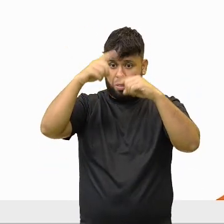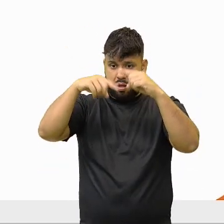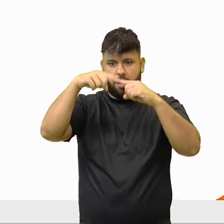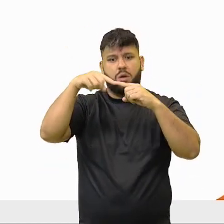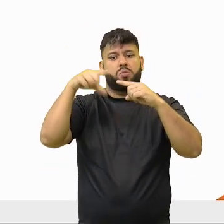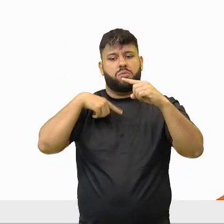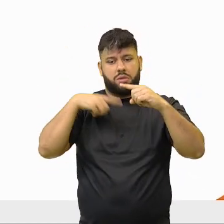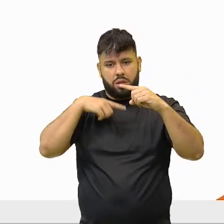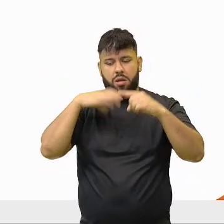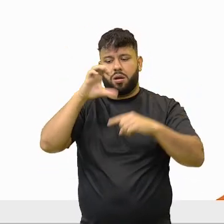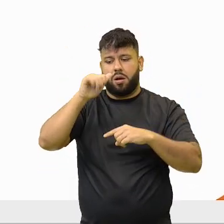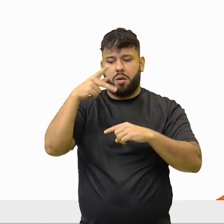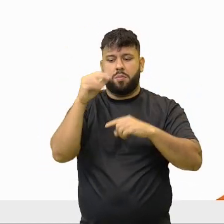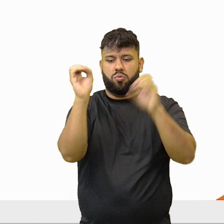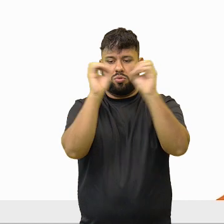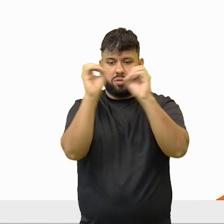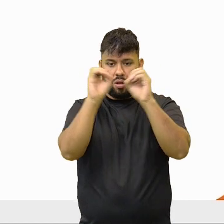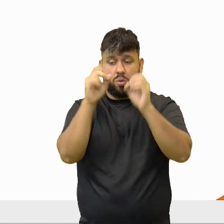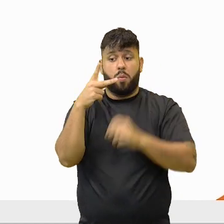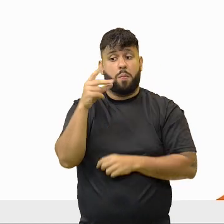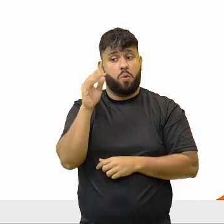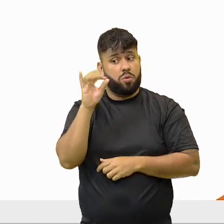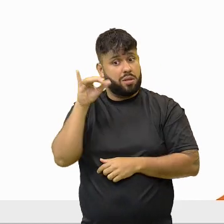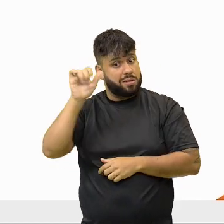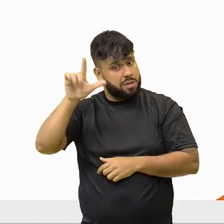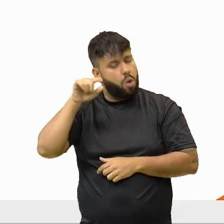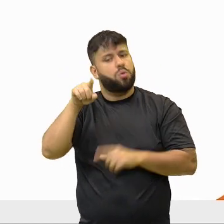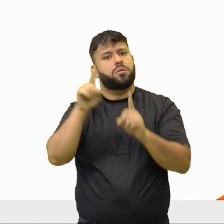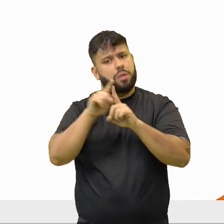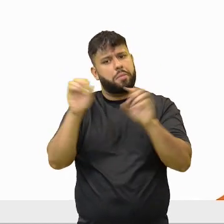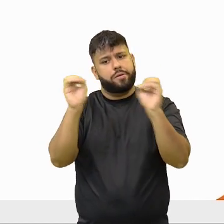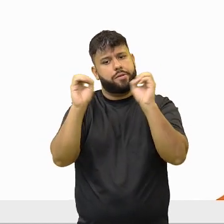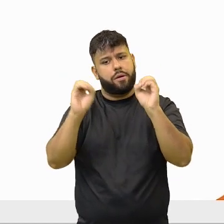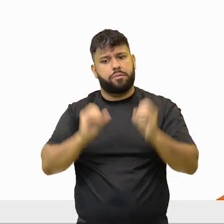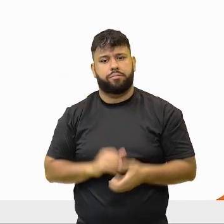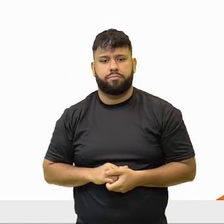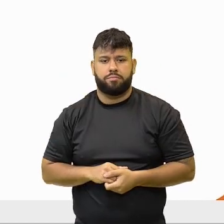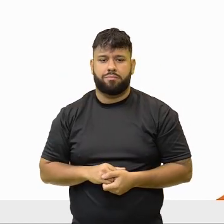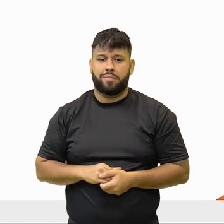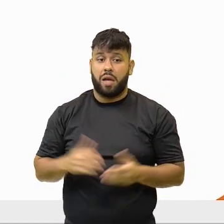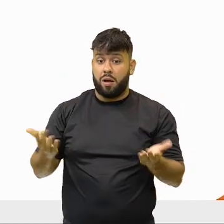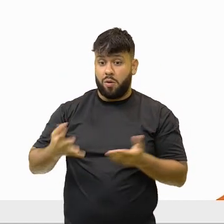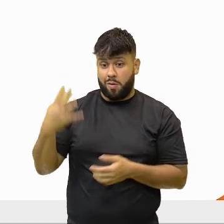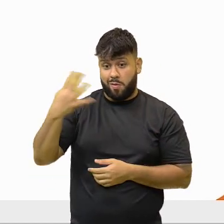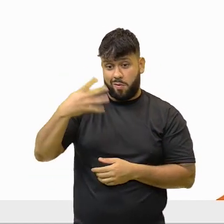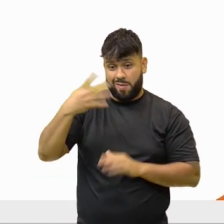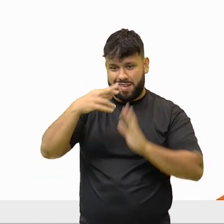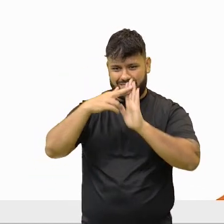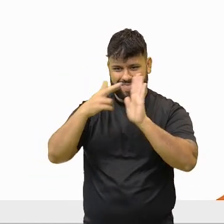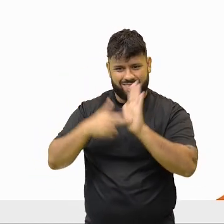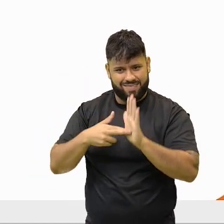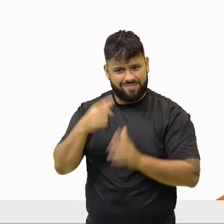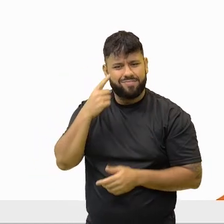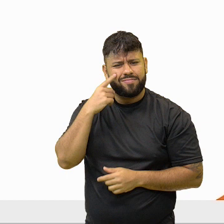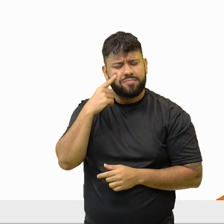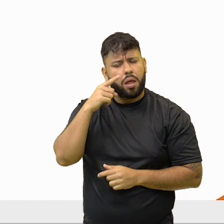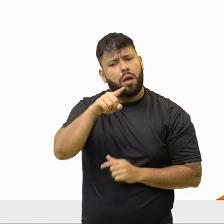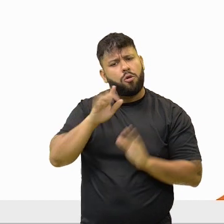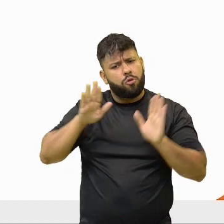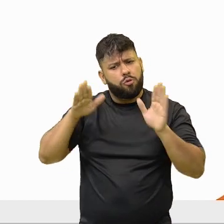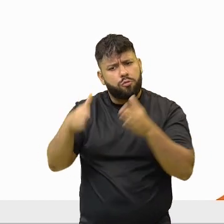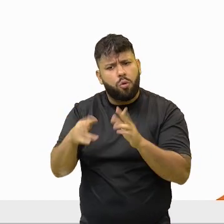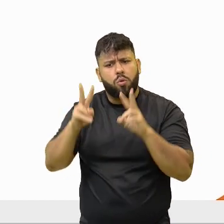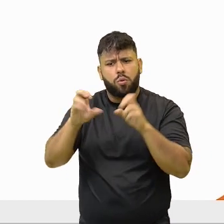potencial é constante e nesse caso a diferença de potencial também vai ser igual a zero, beleza? E a quarta propriedade, aí já trata especificamente do